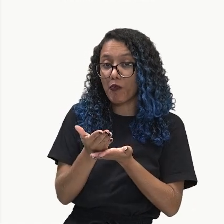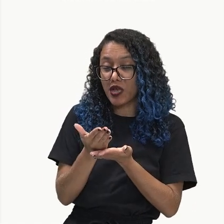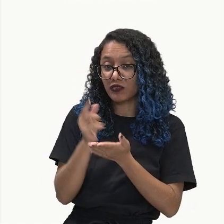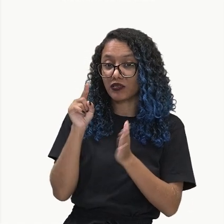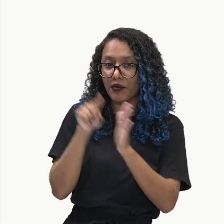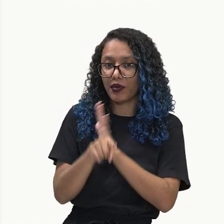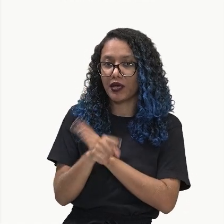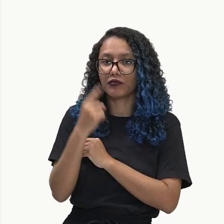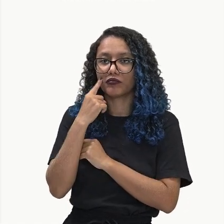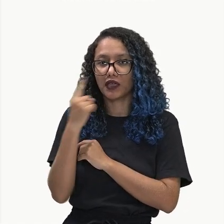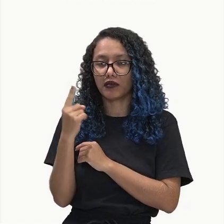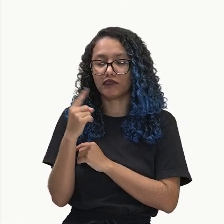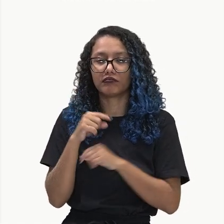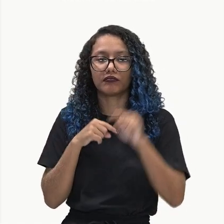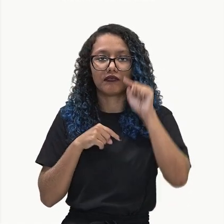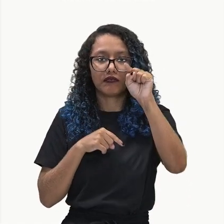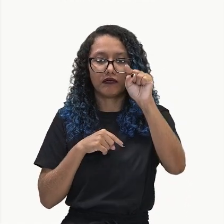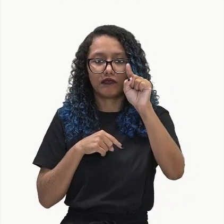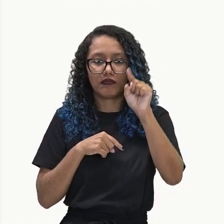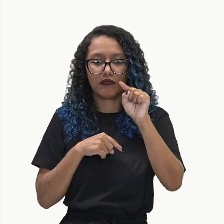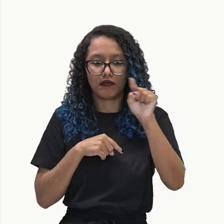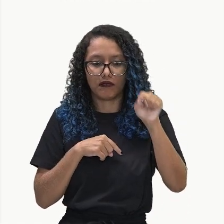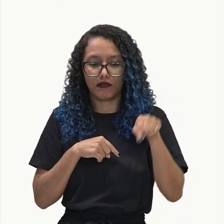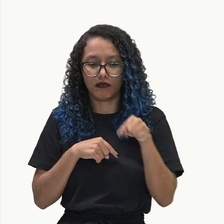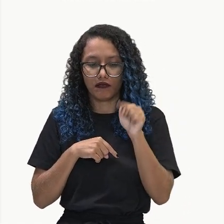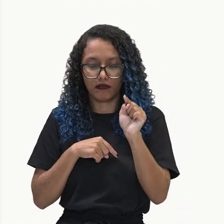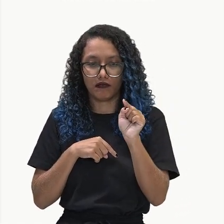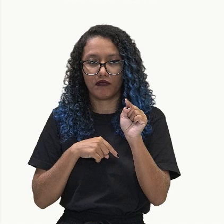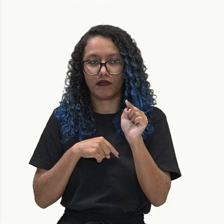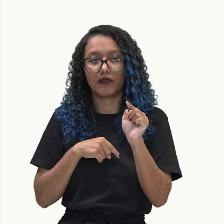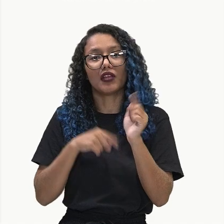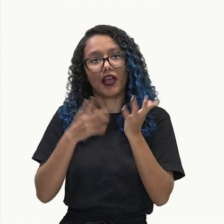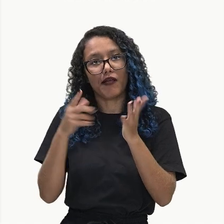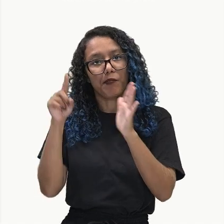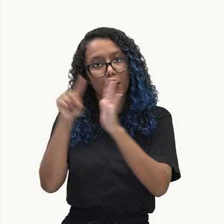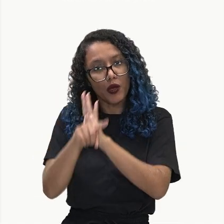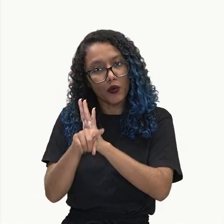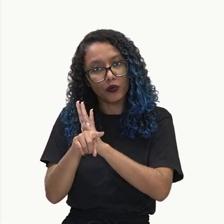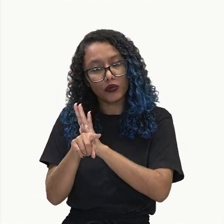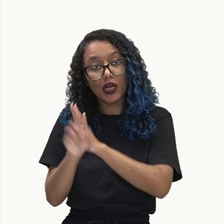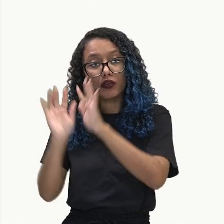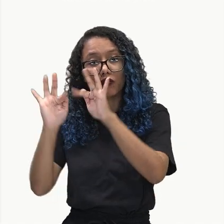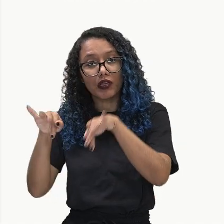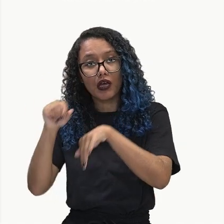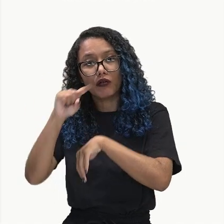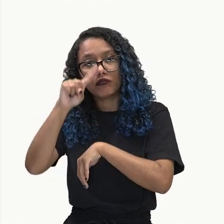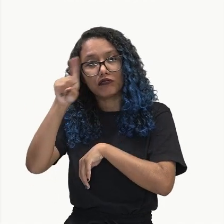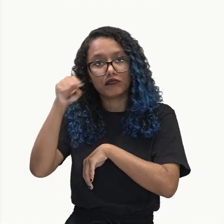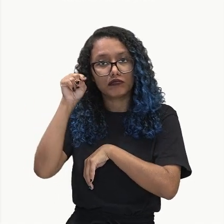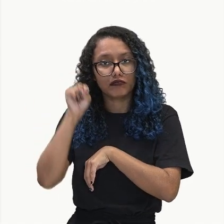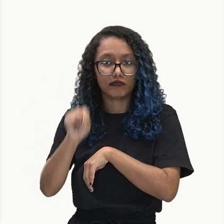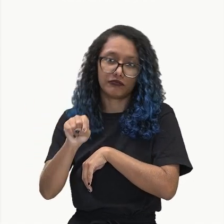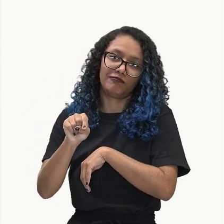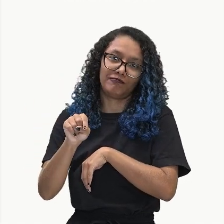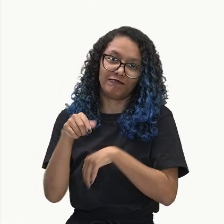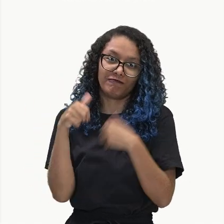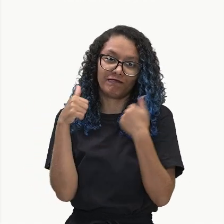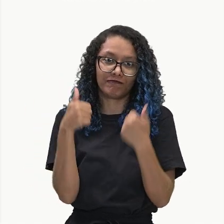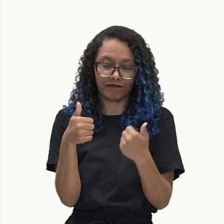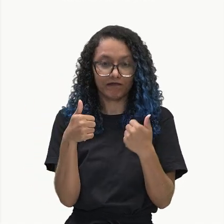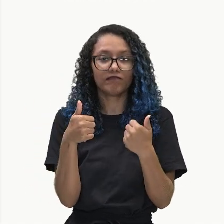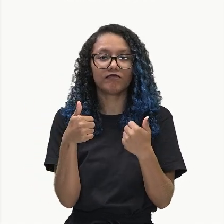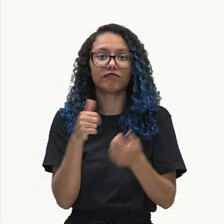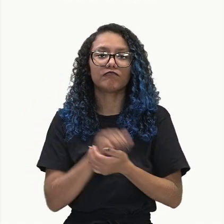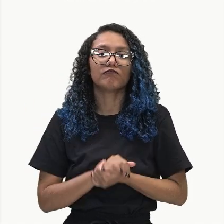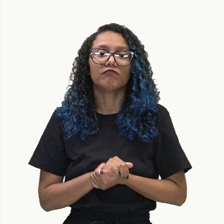cabeça. Aqui a gente faz a perguntinha, né? E terminamos a pergunta colocando o ponto como nós bem o conhecemos.